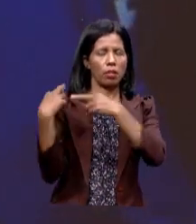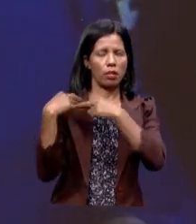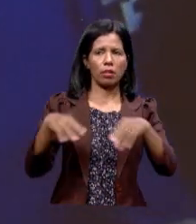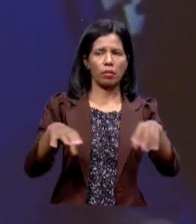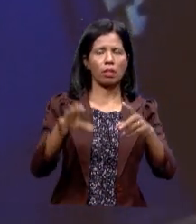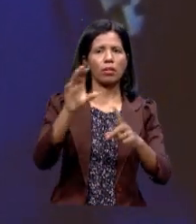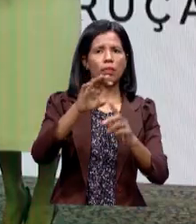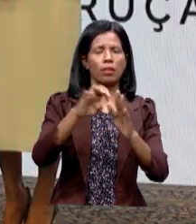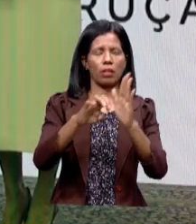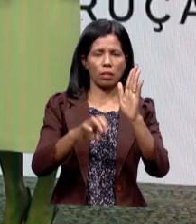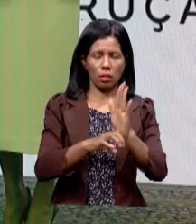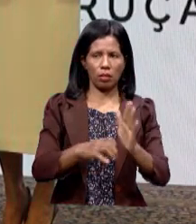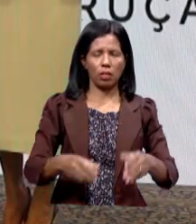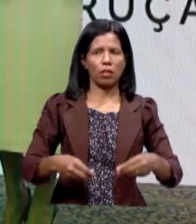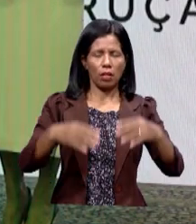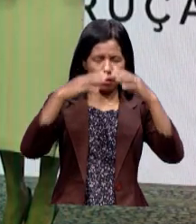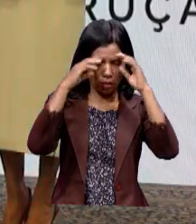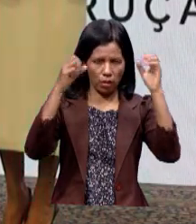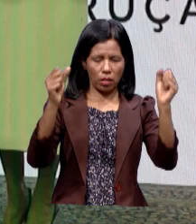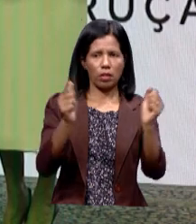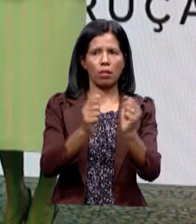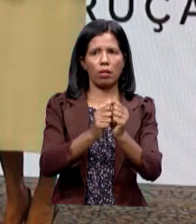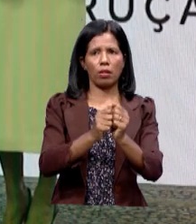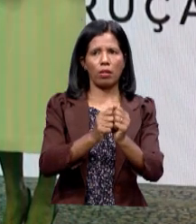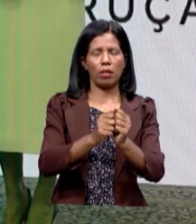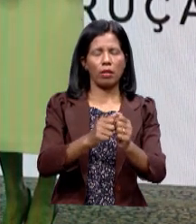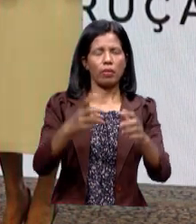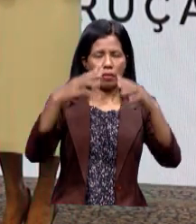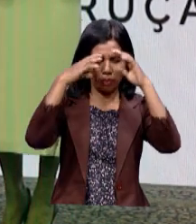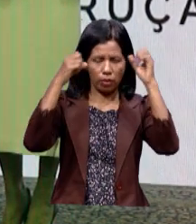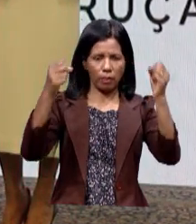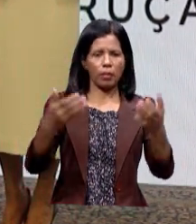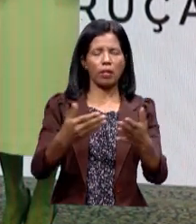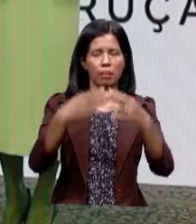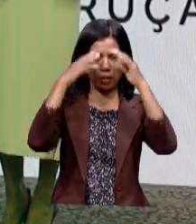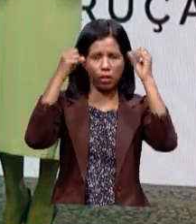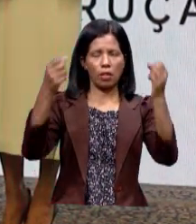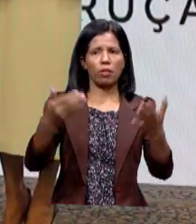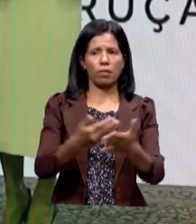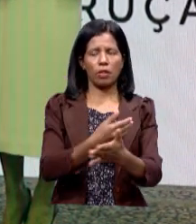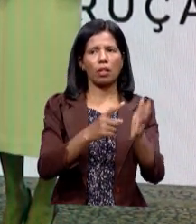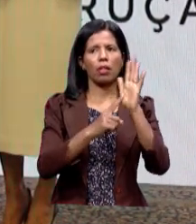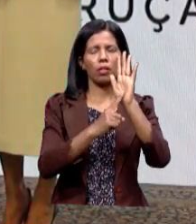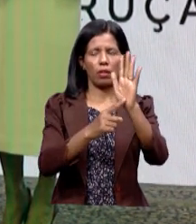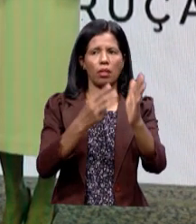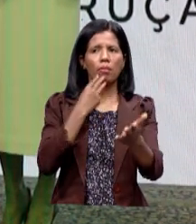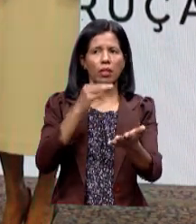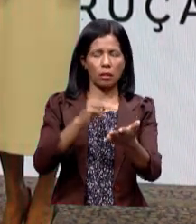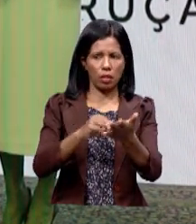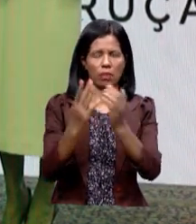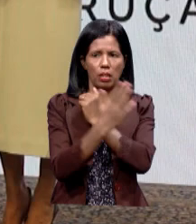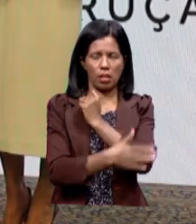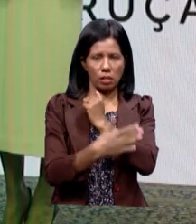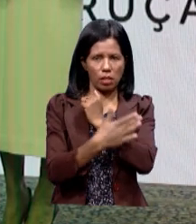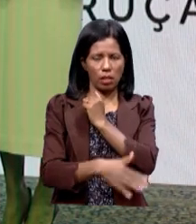se cumprimenta presidente ou vice-presidente Fon e depois vice-presidente se hato nia mensagem ba nação